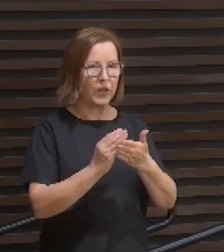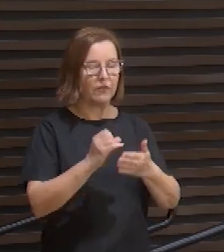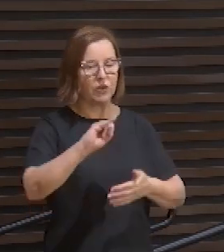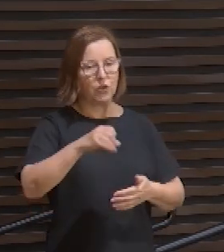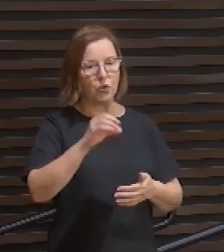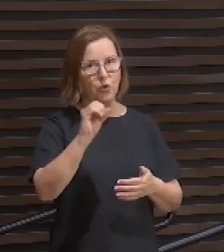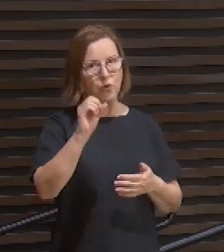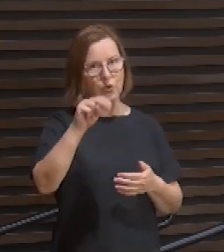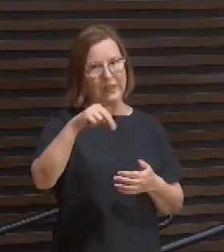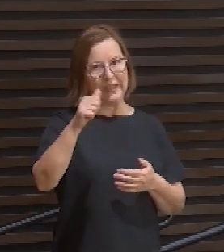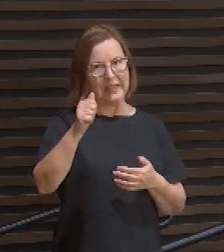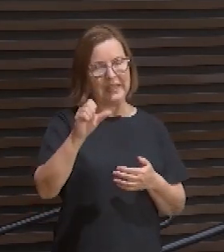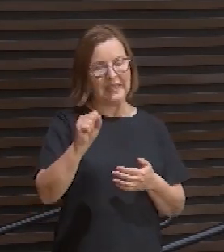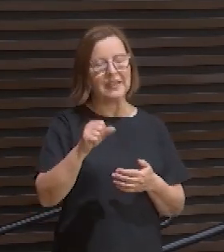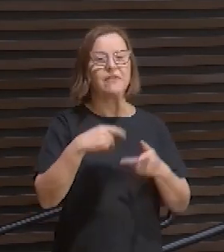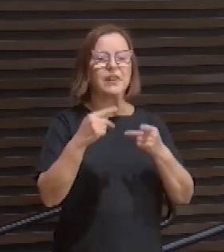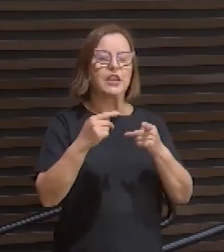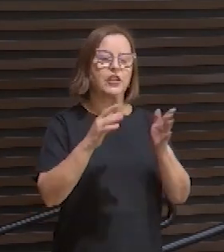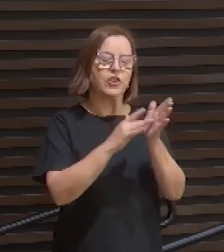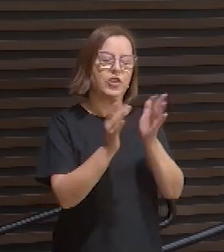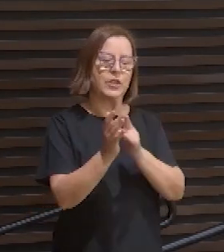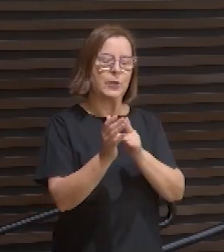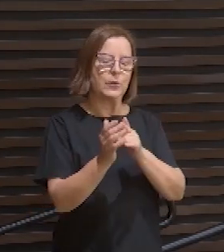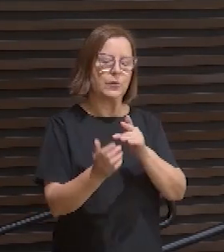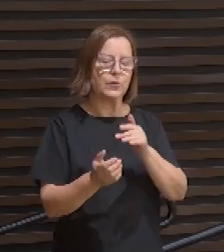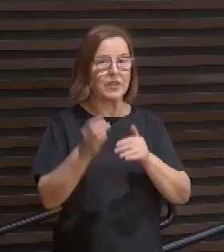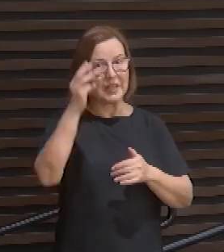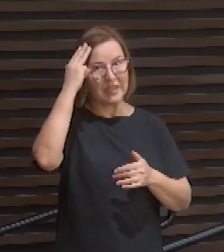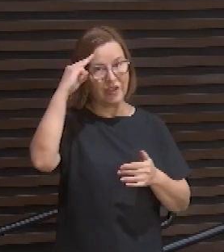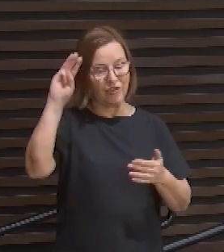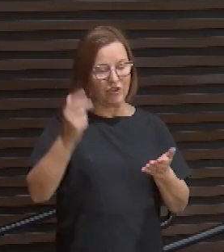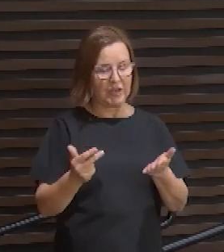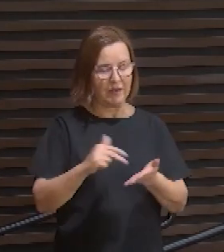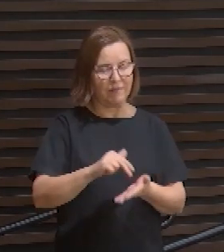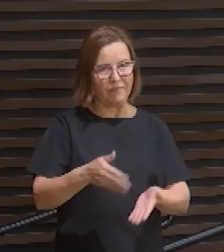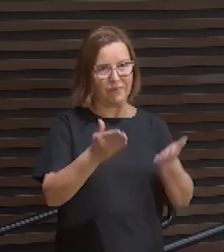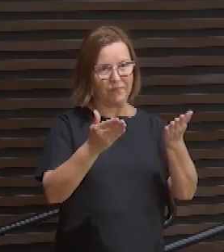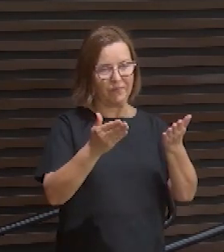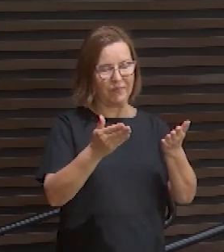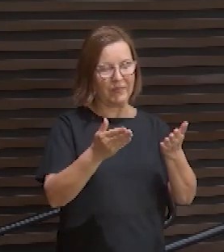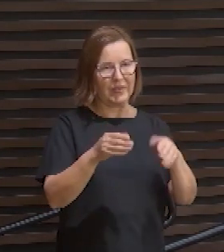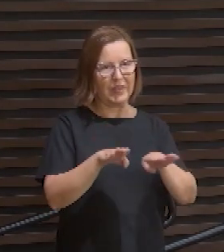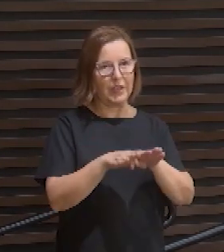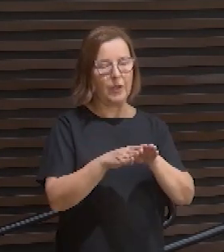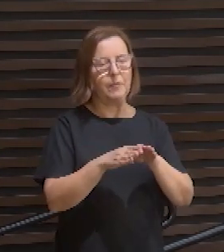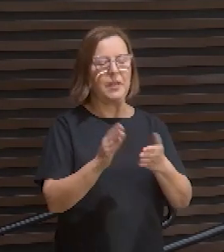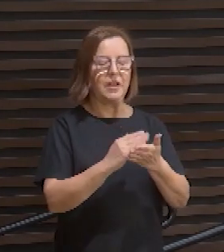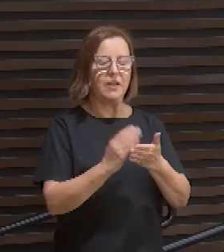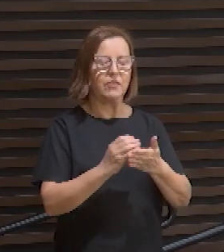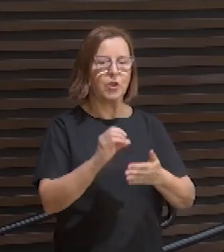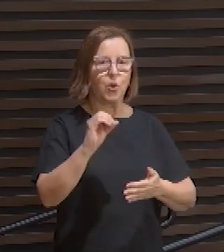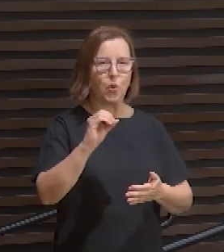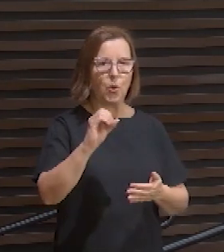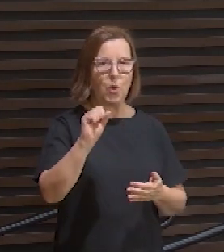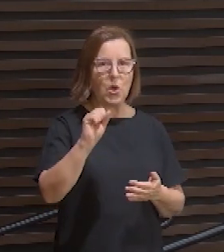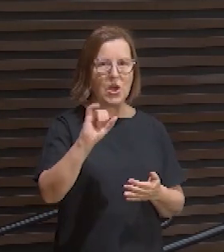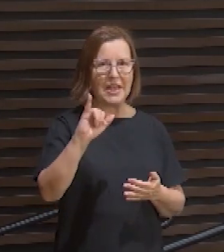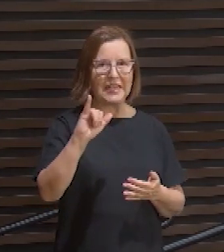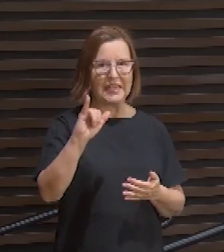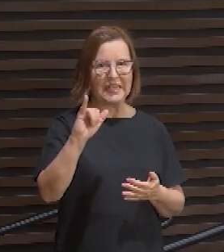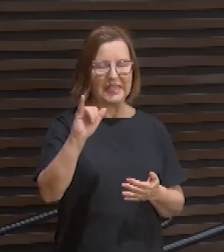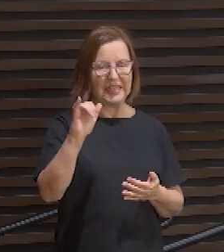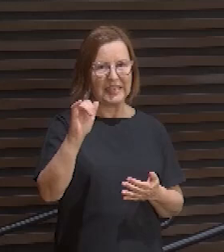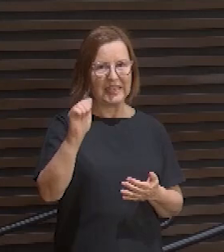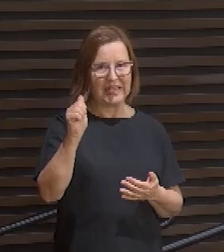terceiro dia. Mas tem um texto que esse eu também convido os irmãos a visitar, Oséias, capítulo 6. Esse fala